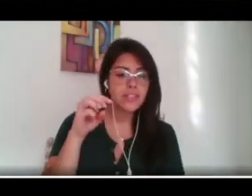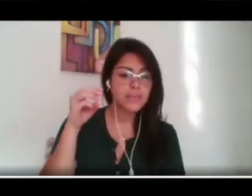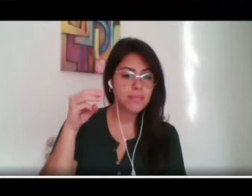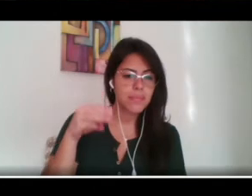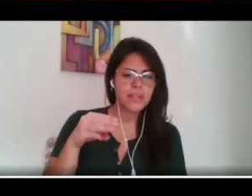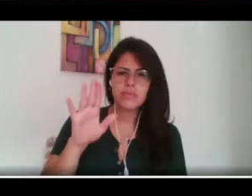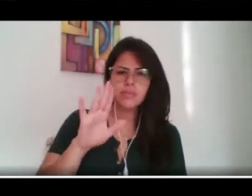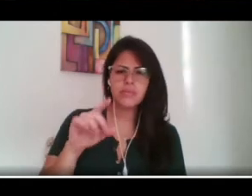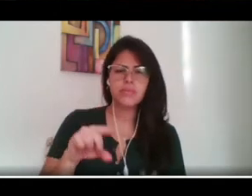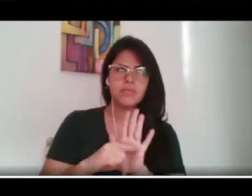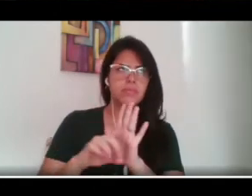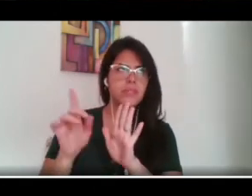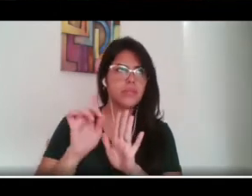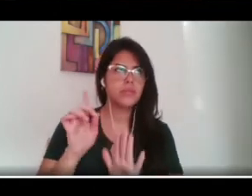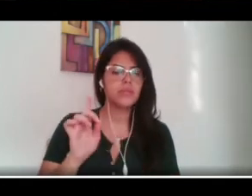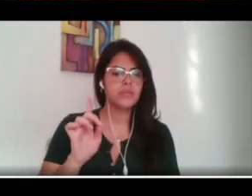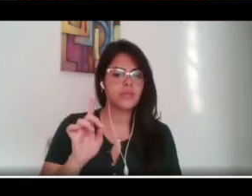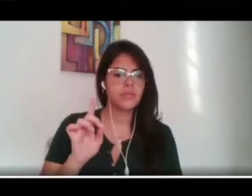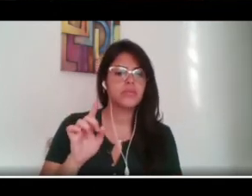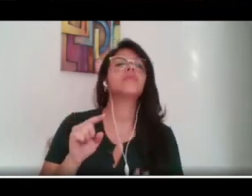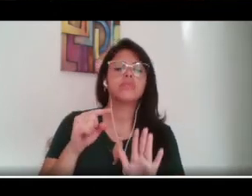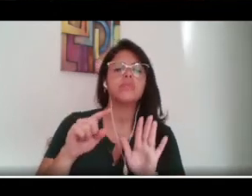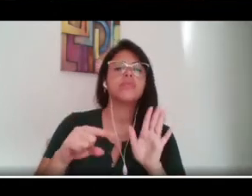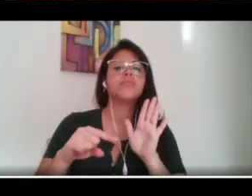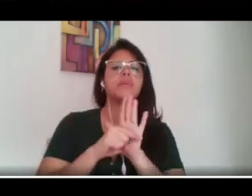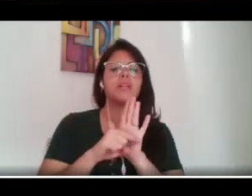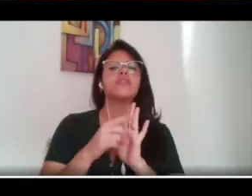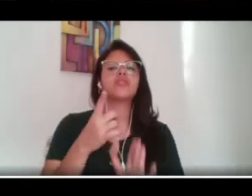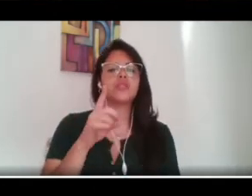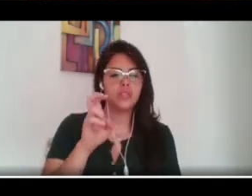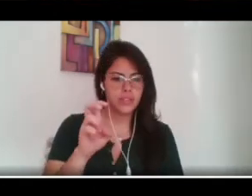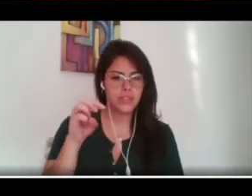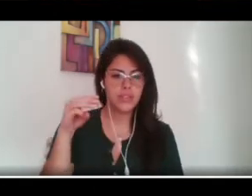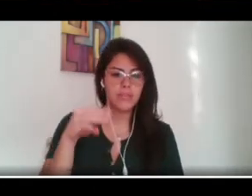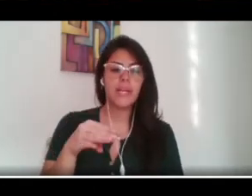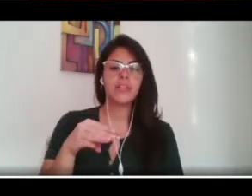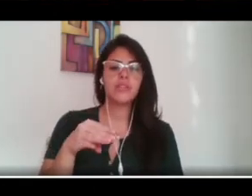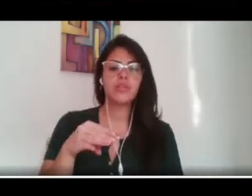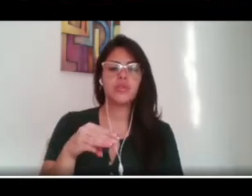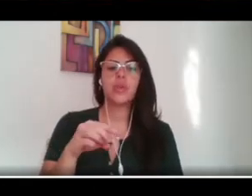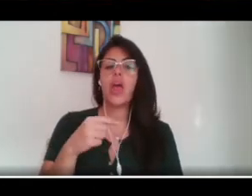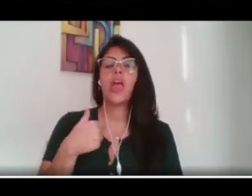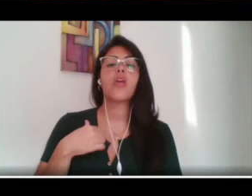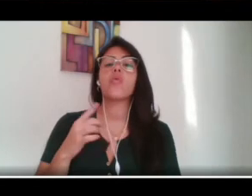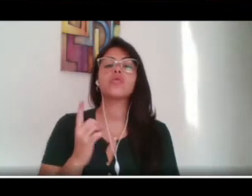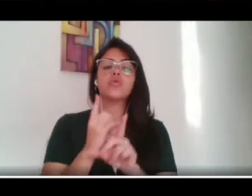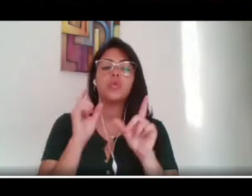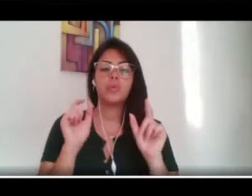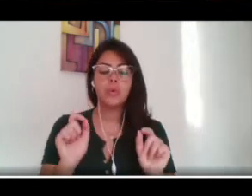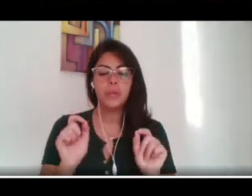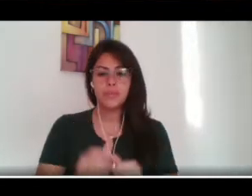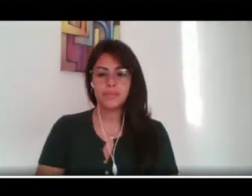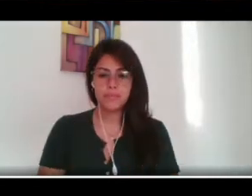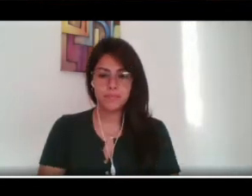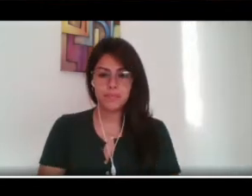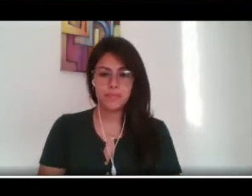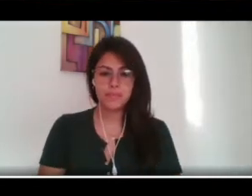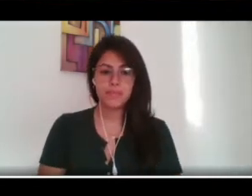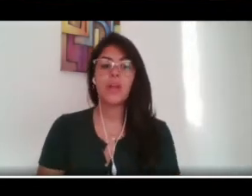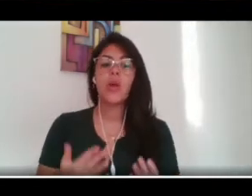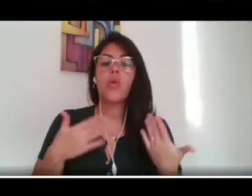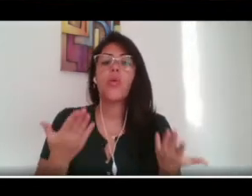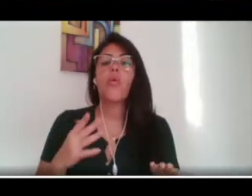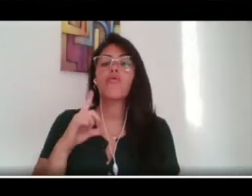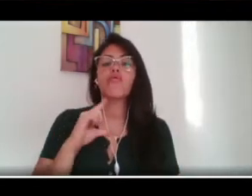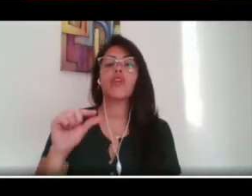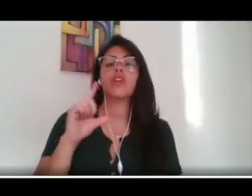15 metros, eu vou achar a velocidade com a qual ele chega no chão. Tá claro? Porque quando ele